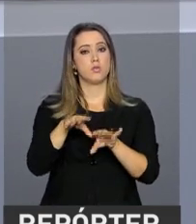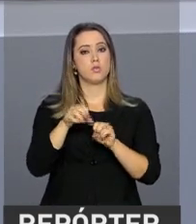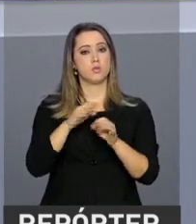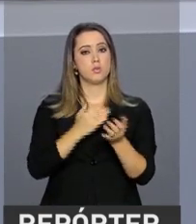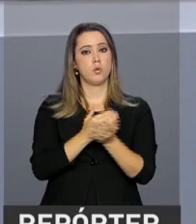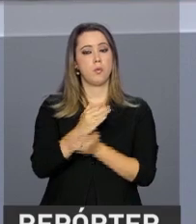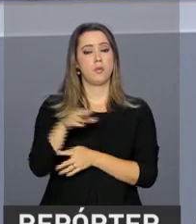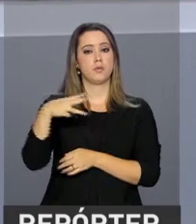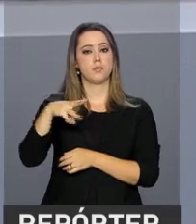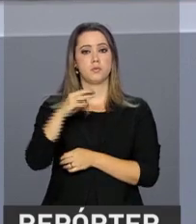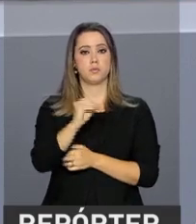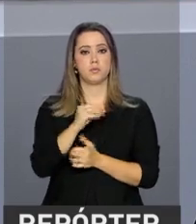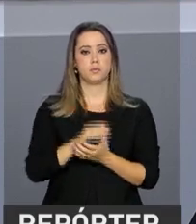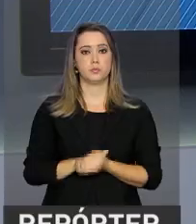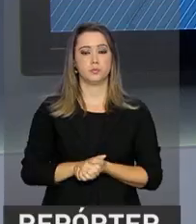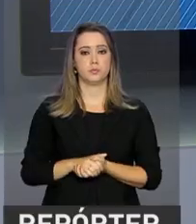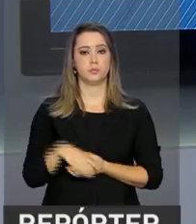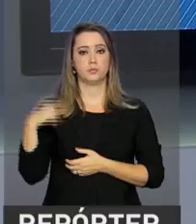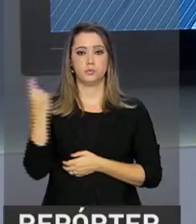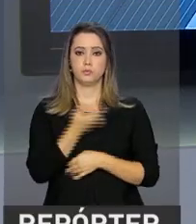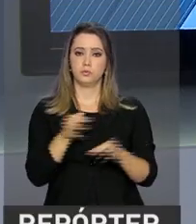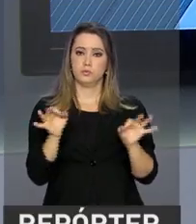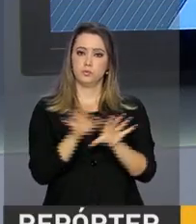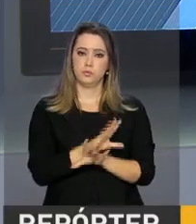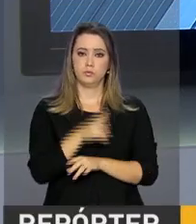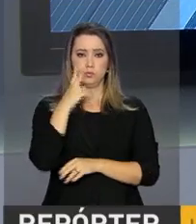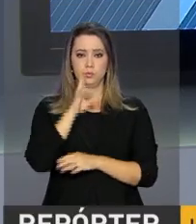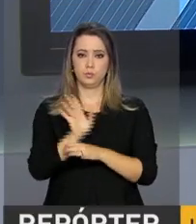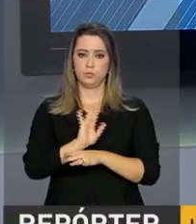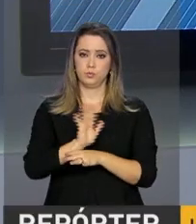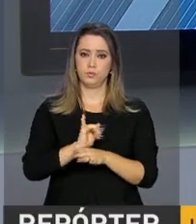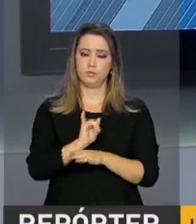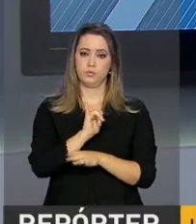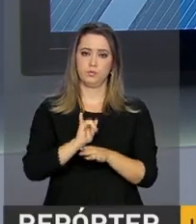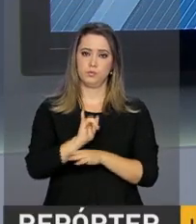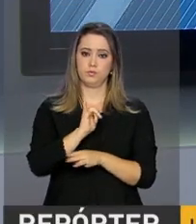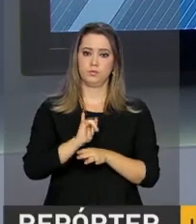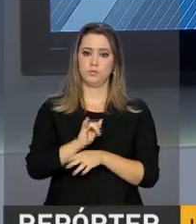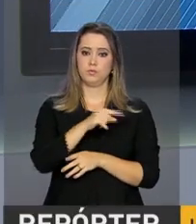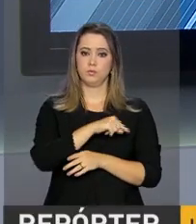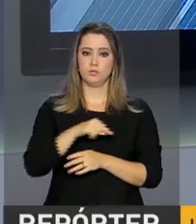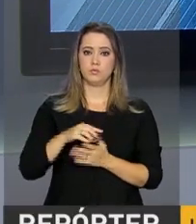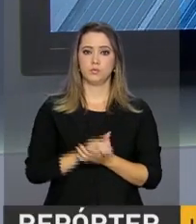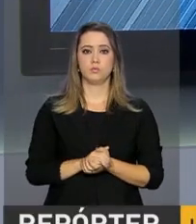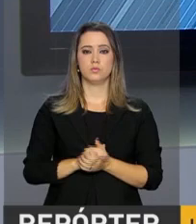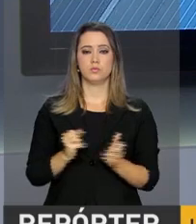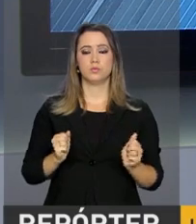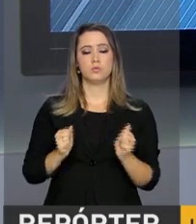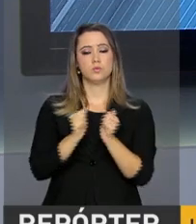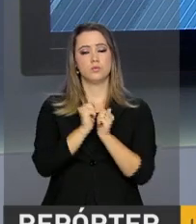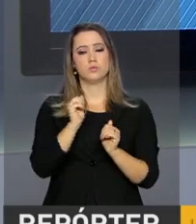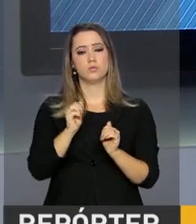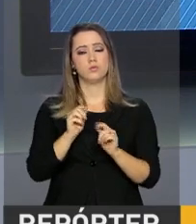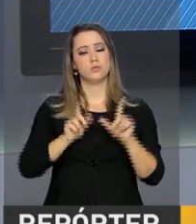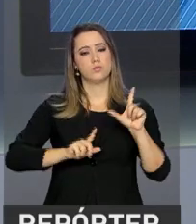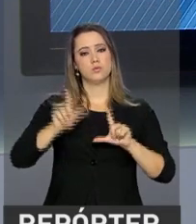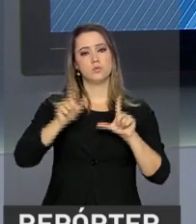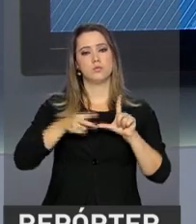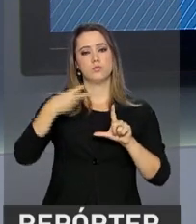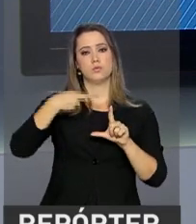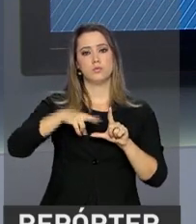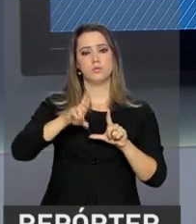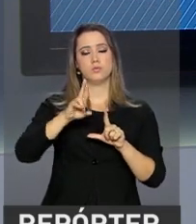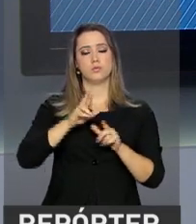devem começar em março e nós ficamos por aqui você pode rever as reportagens no youtube continue com a gente aqui na